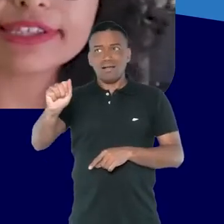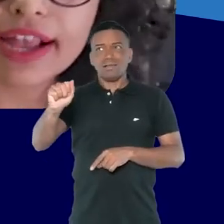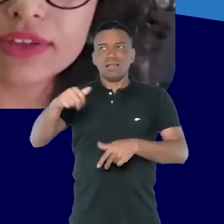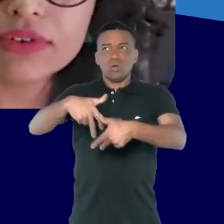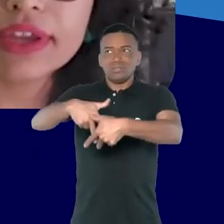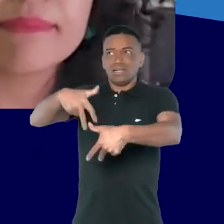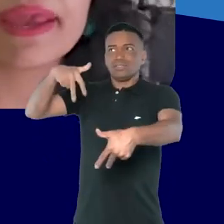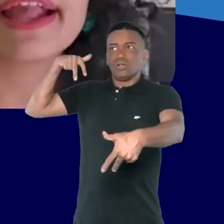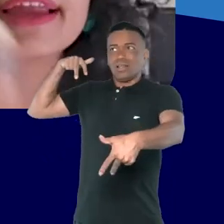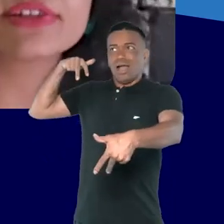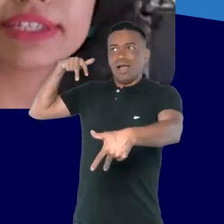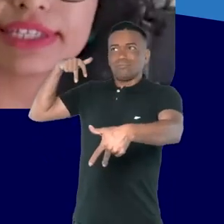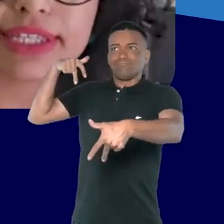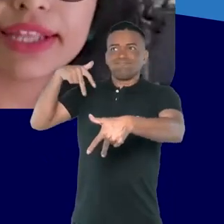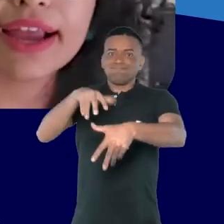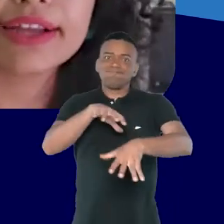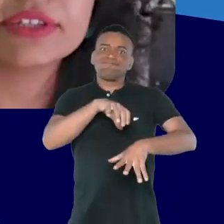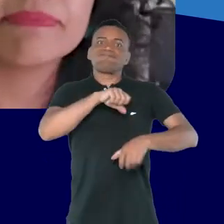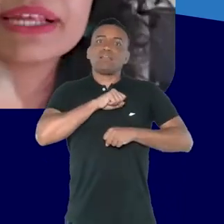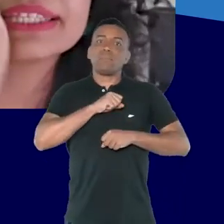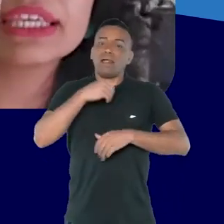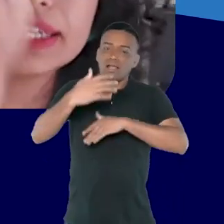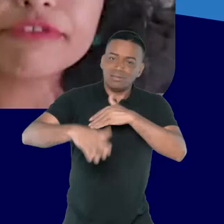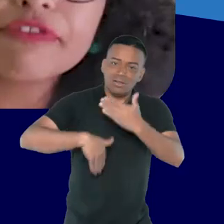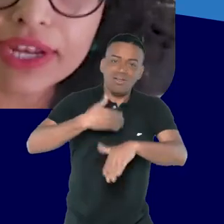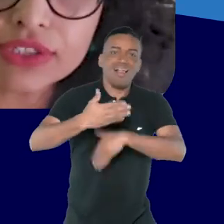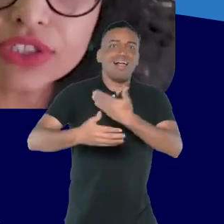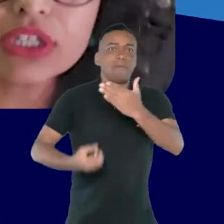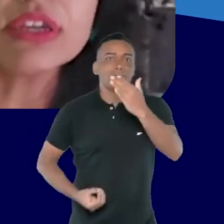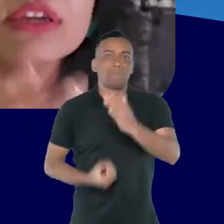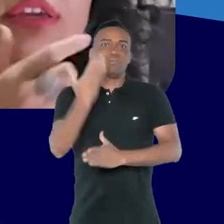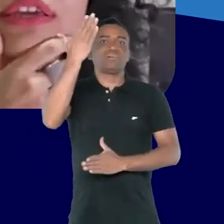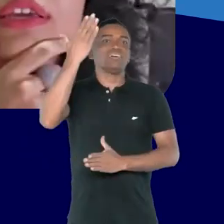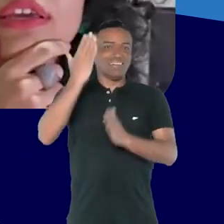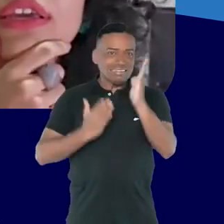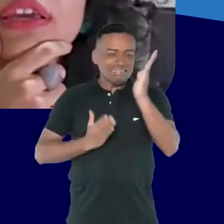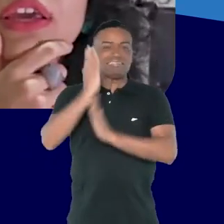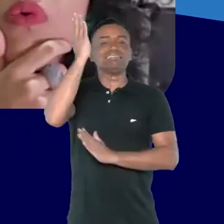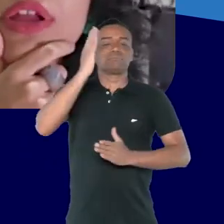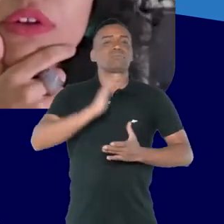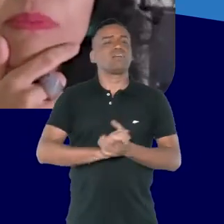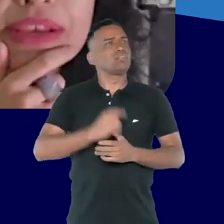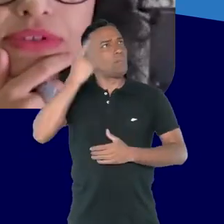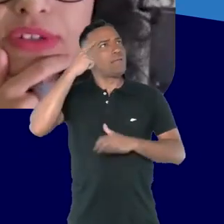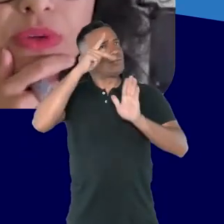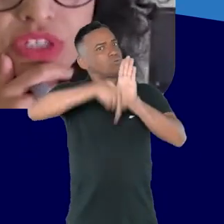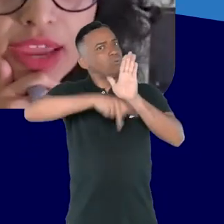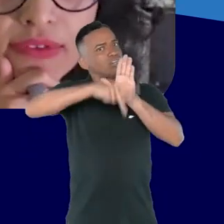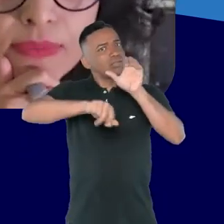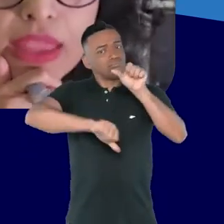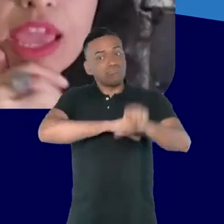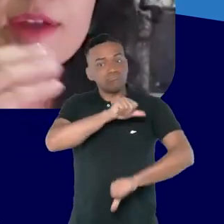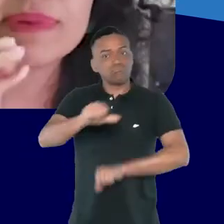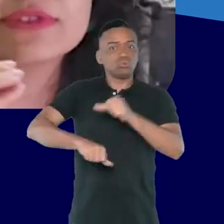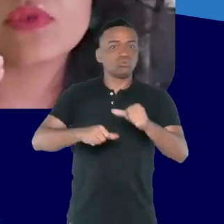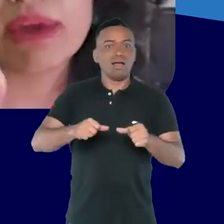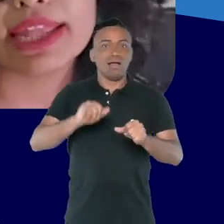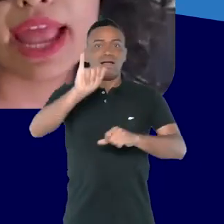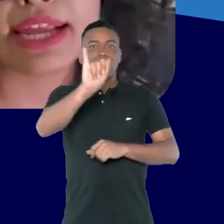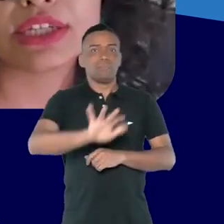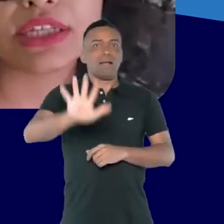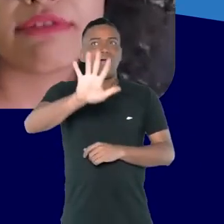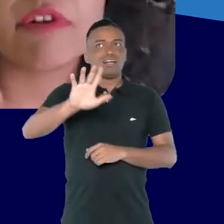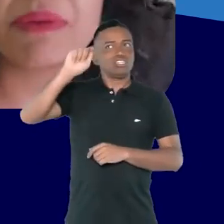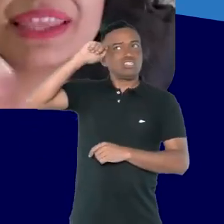para o passado, pegar a nossa ancestralidade para seguir em frente. E quando eu penso nesse projeto, eu penso